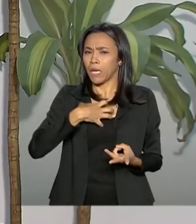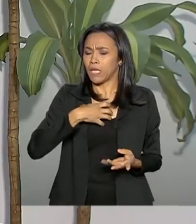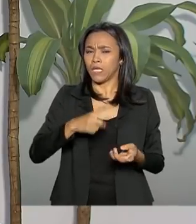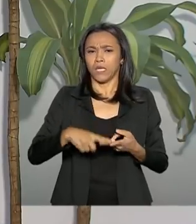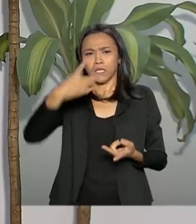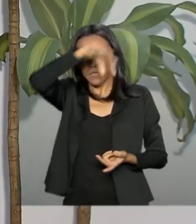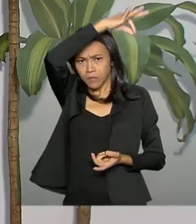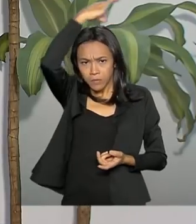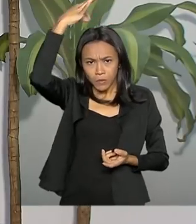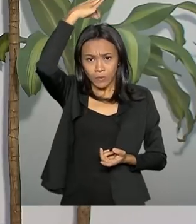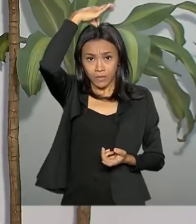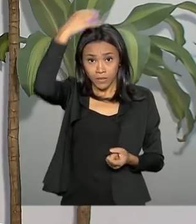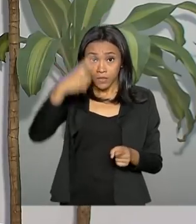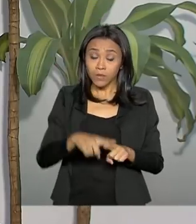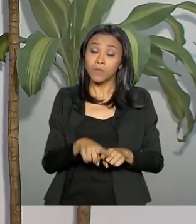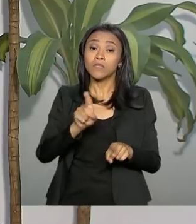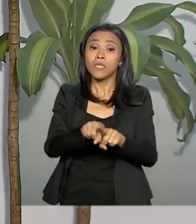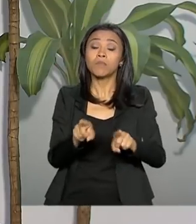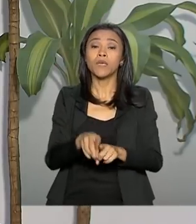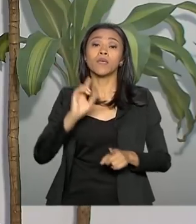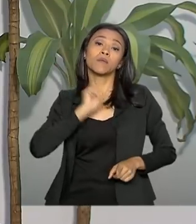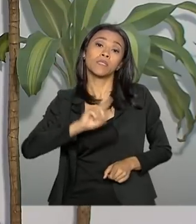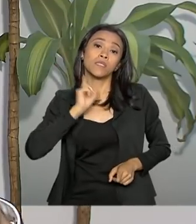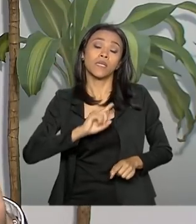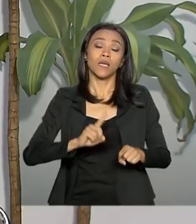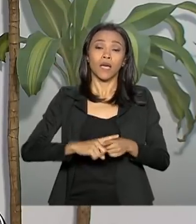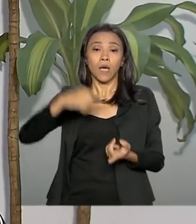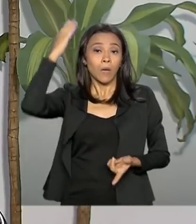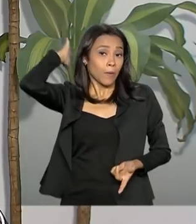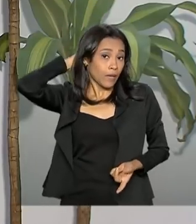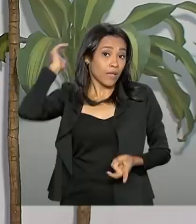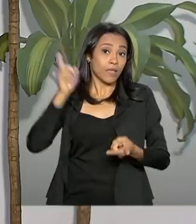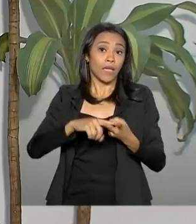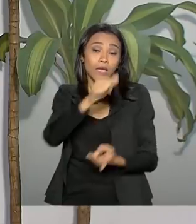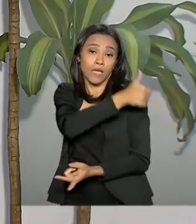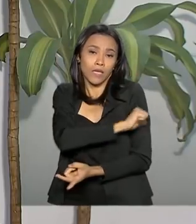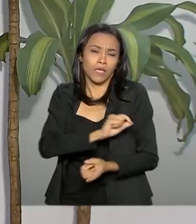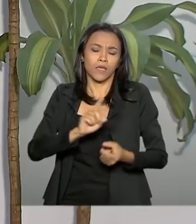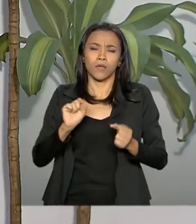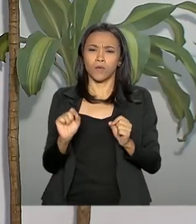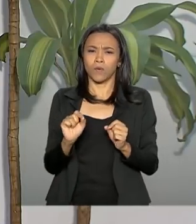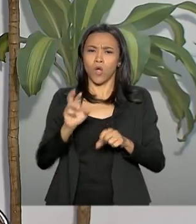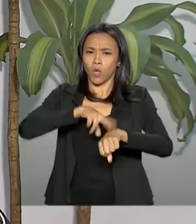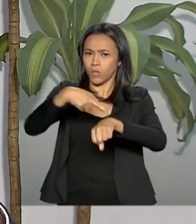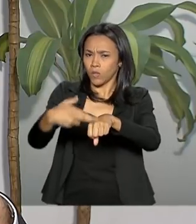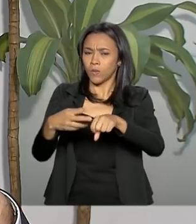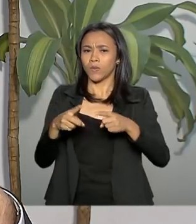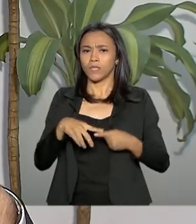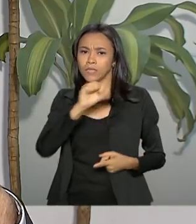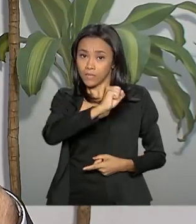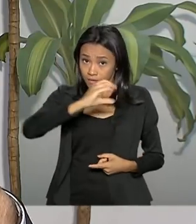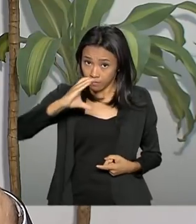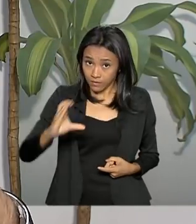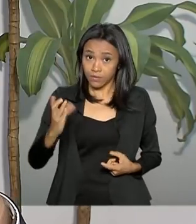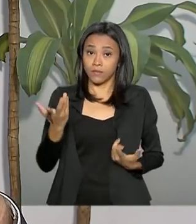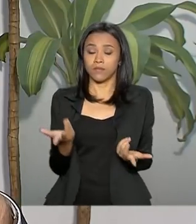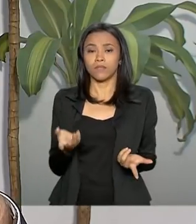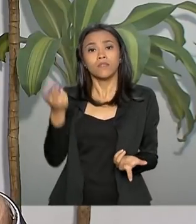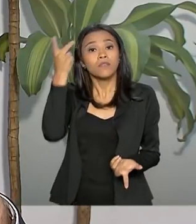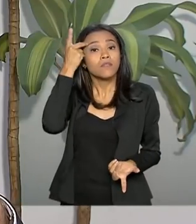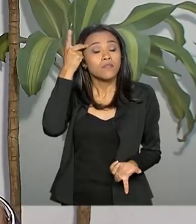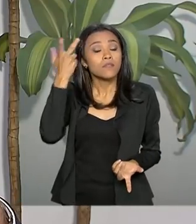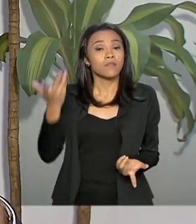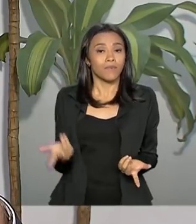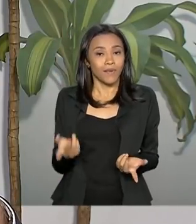Minas Gerais, o estado do Pará, do Paraná, Rio de Janeiro, Rondônia, Santa Catarina, São